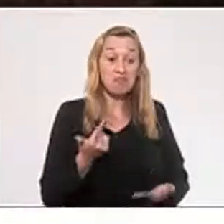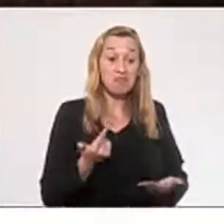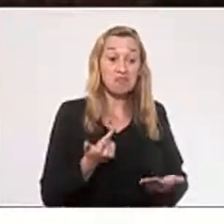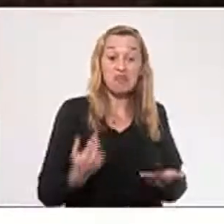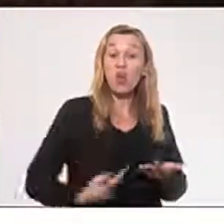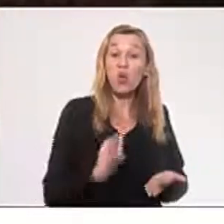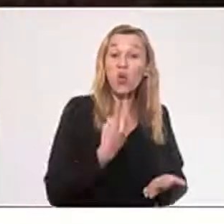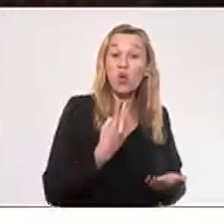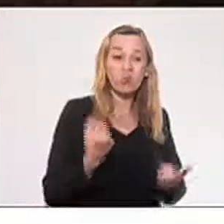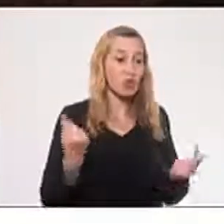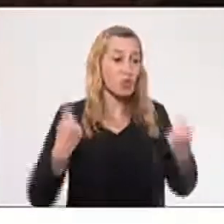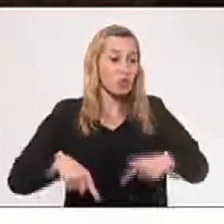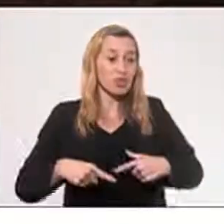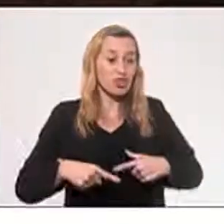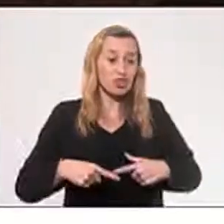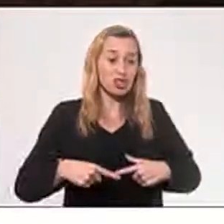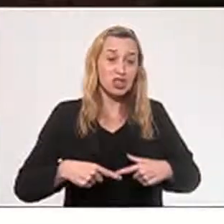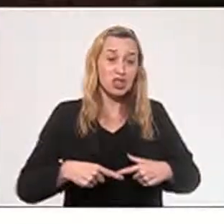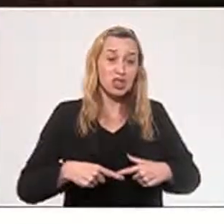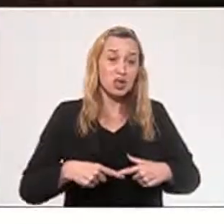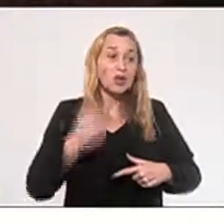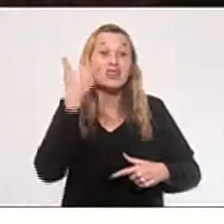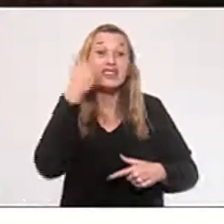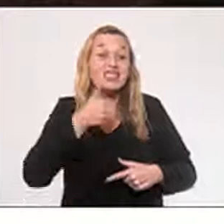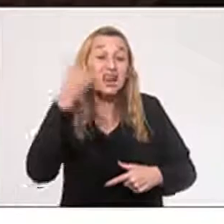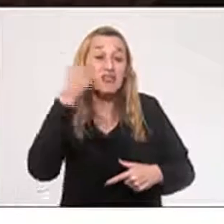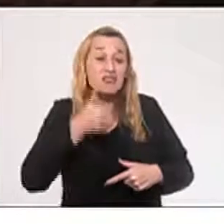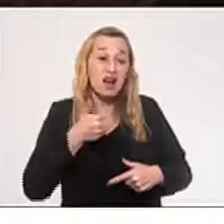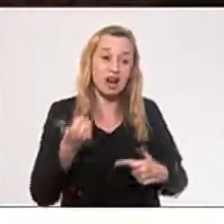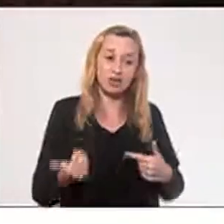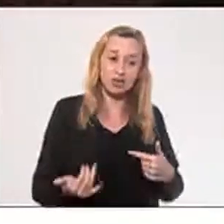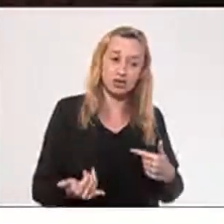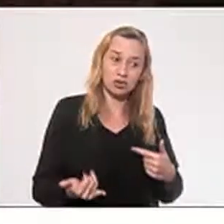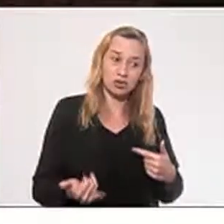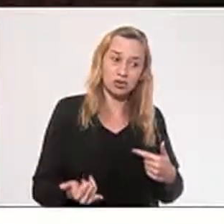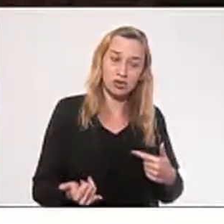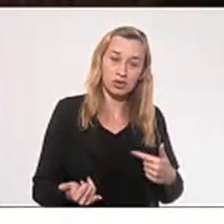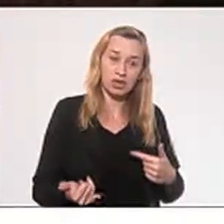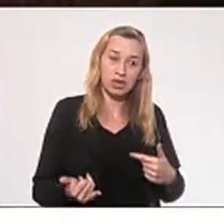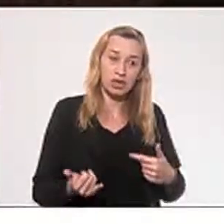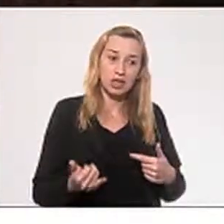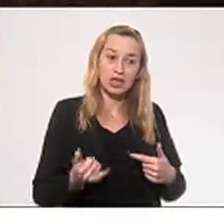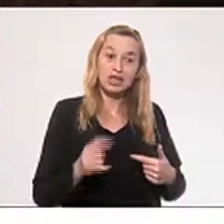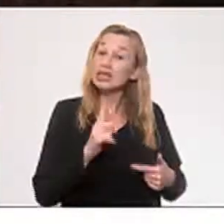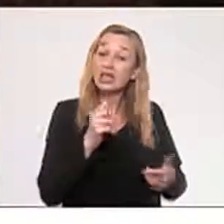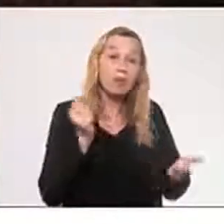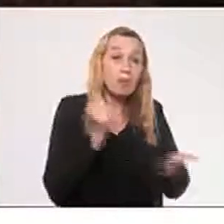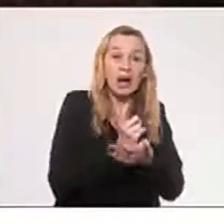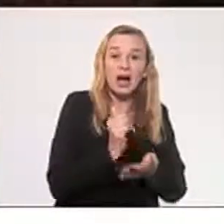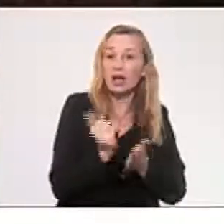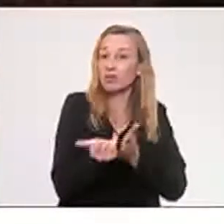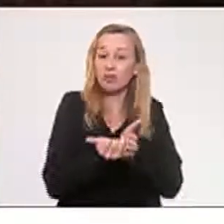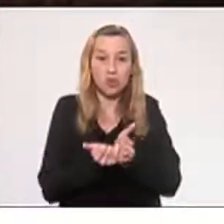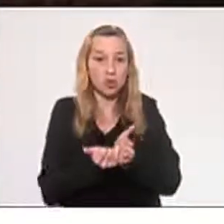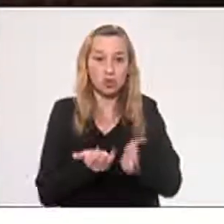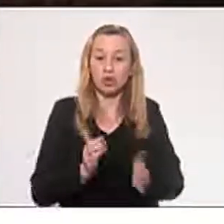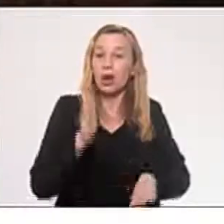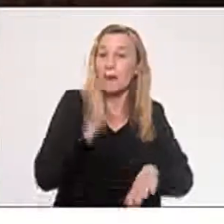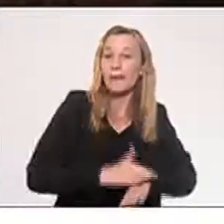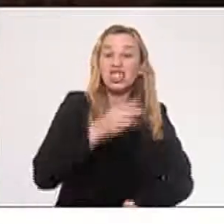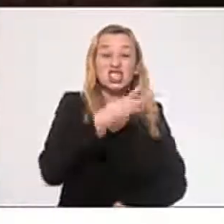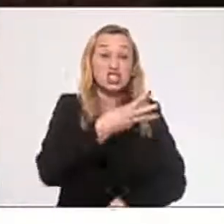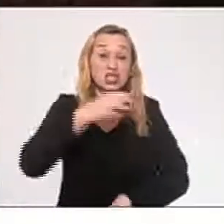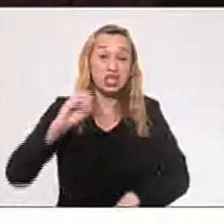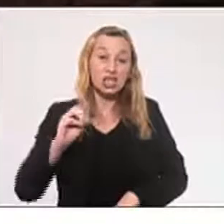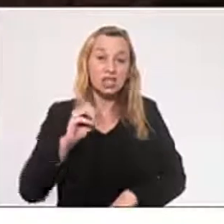concorrer com esses picaretas sonegadores. São mais de 30